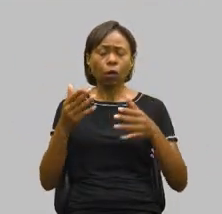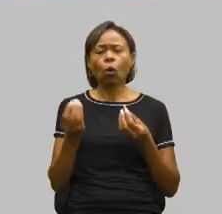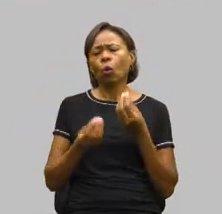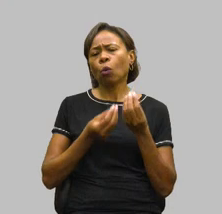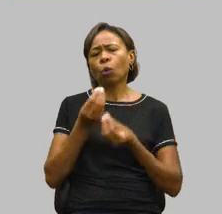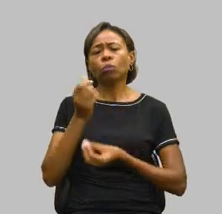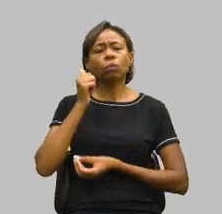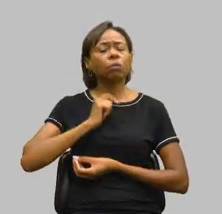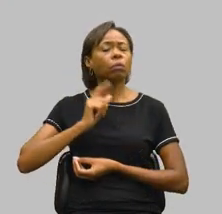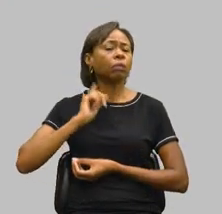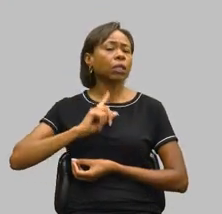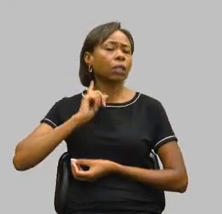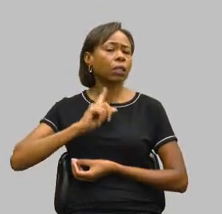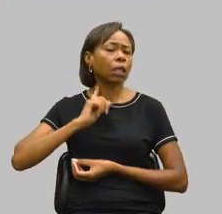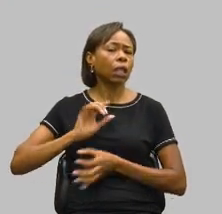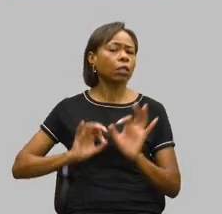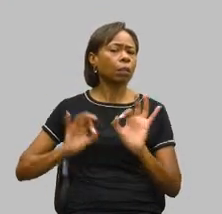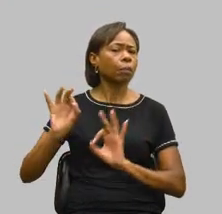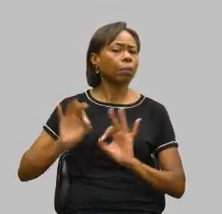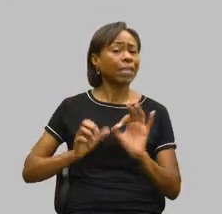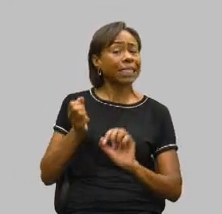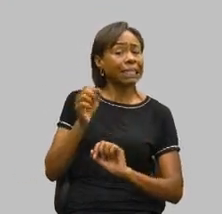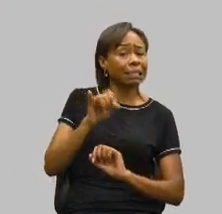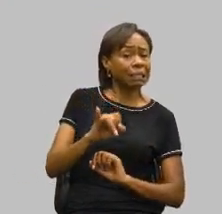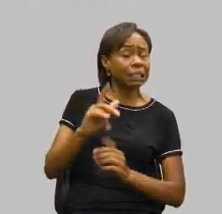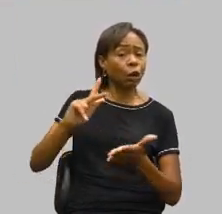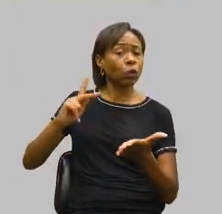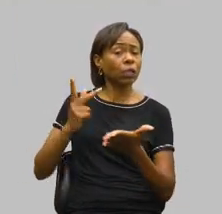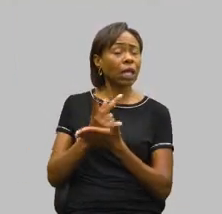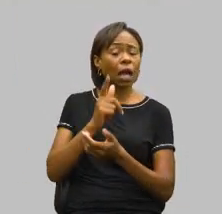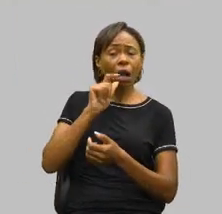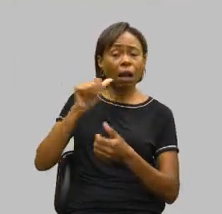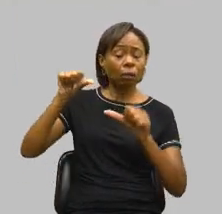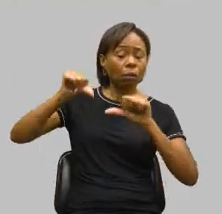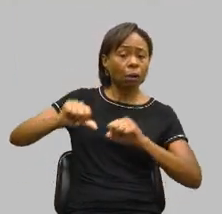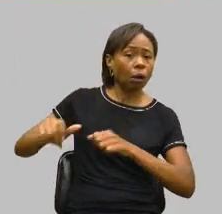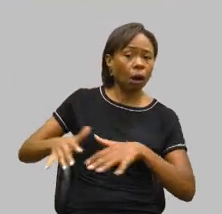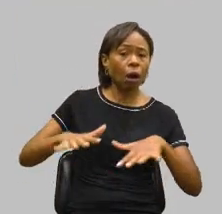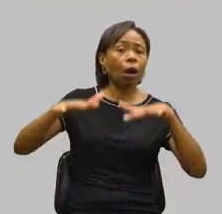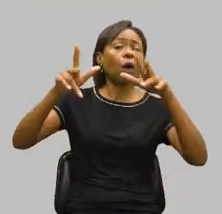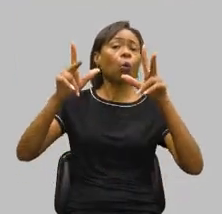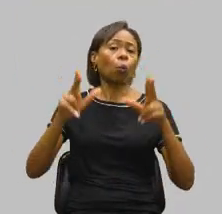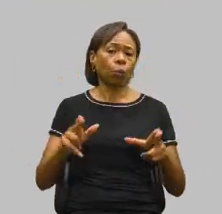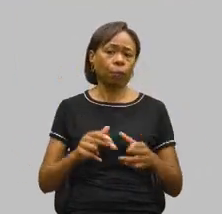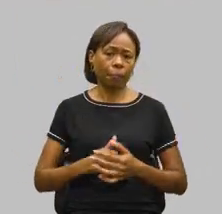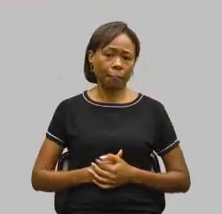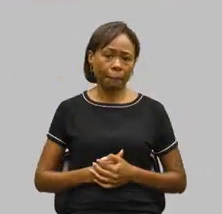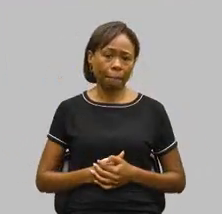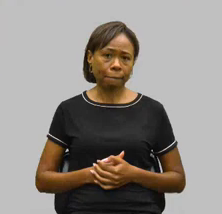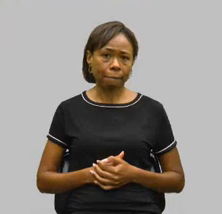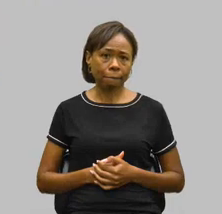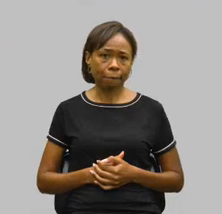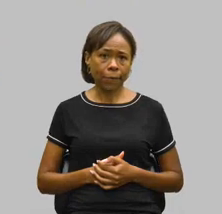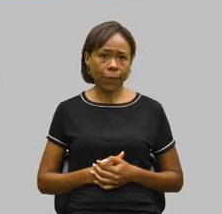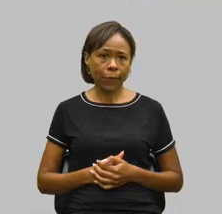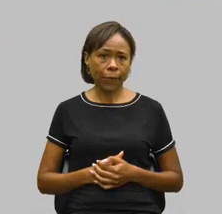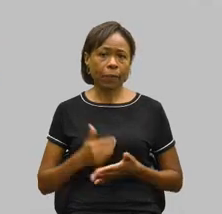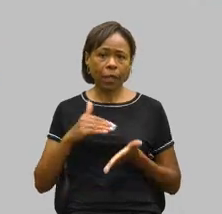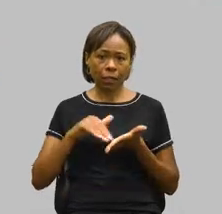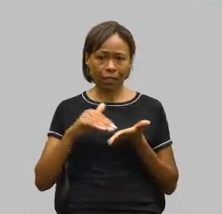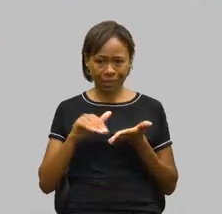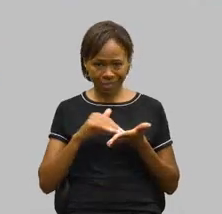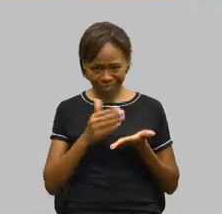preparado para situações de calamidade como essa com a palavra deputada a ou secretária